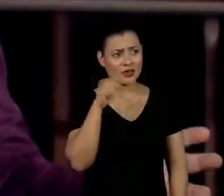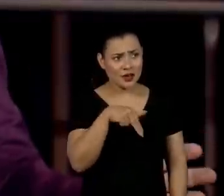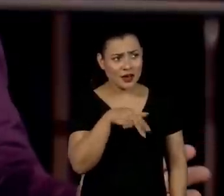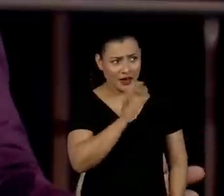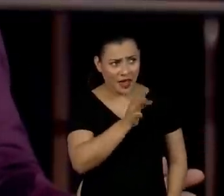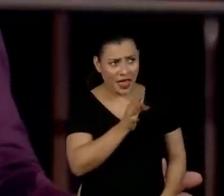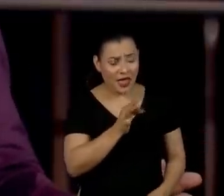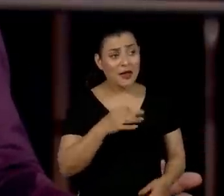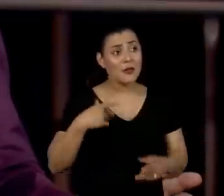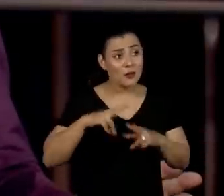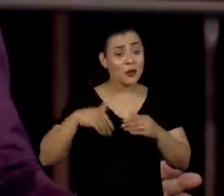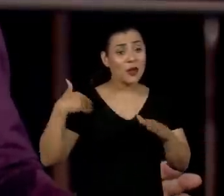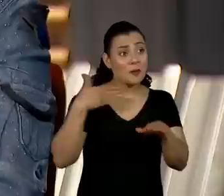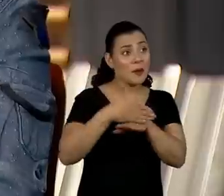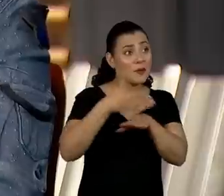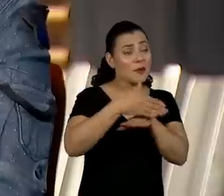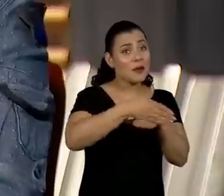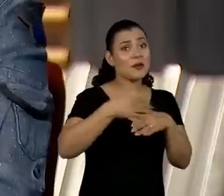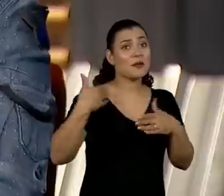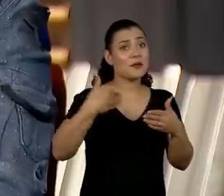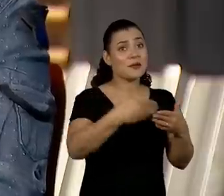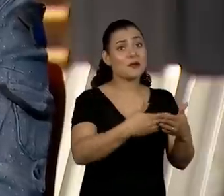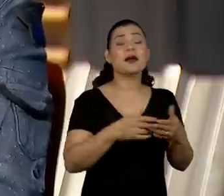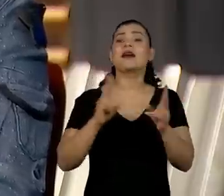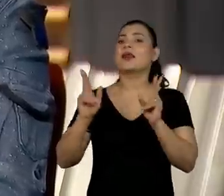é esse o circuito dele né